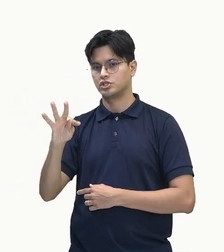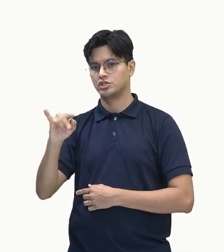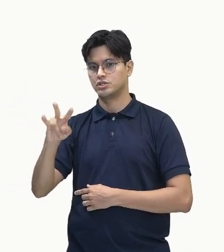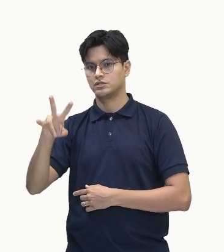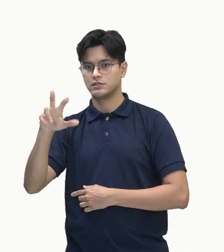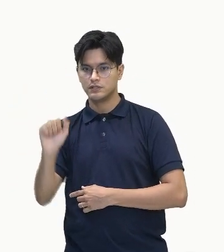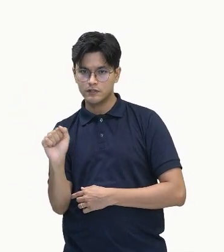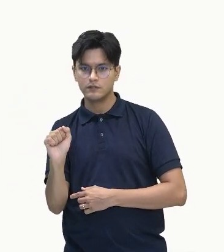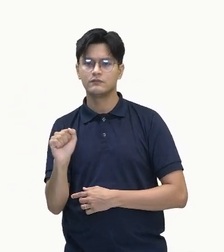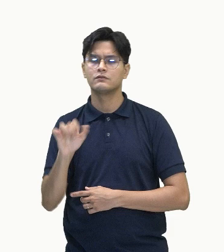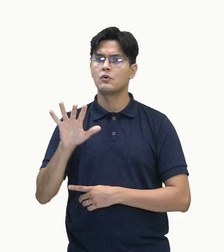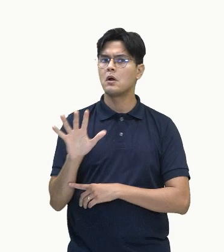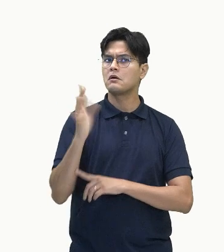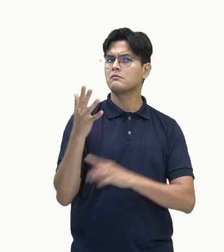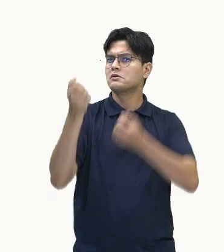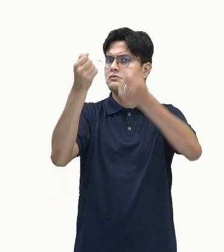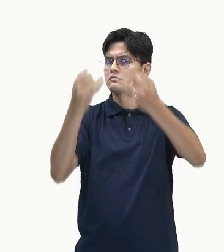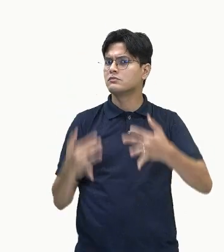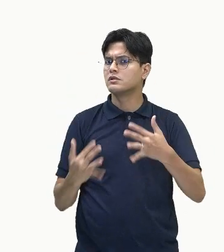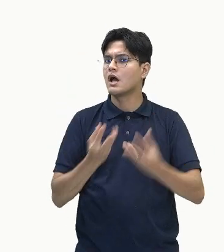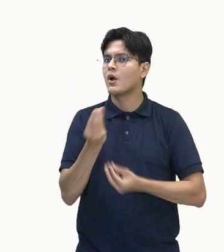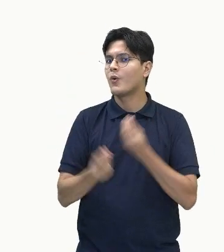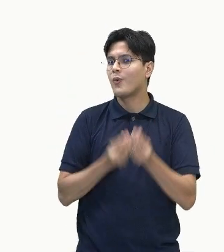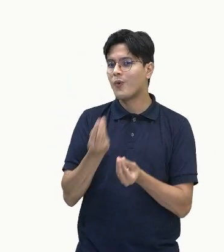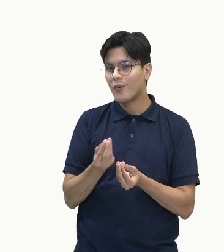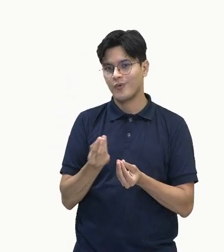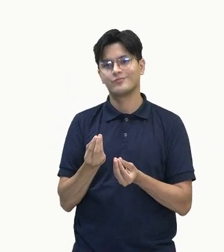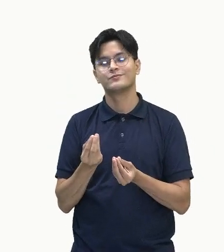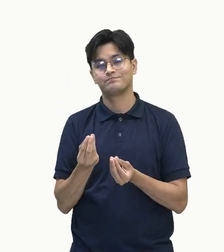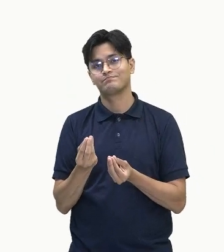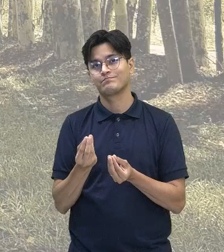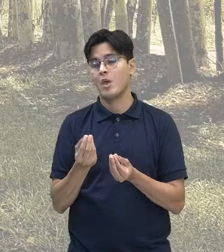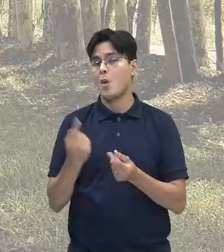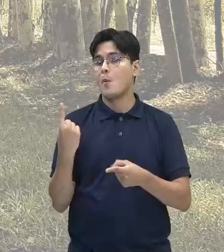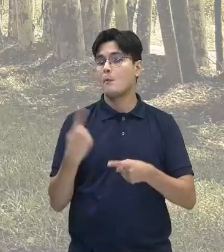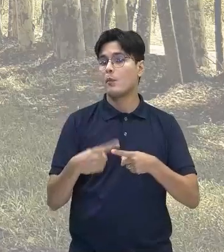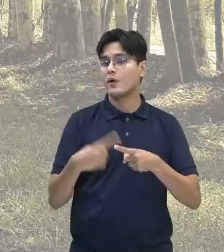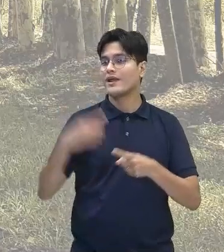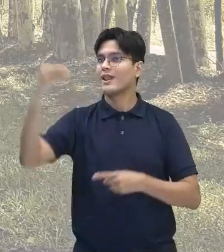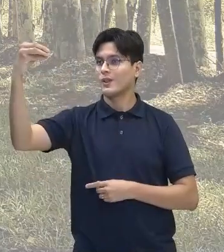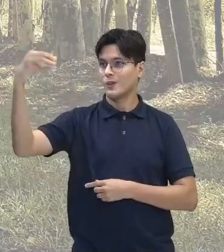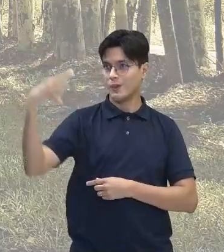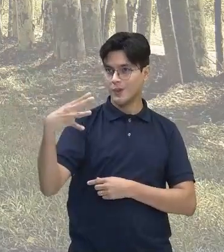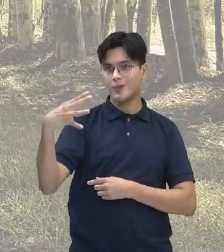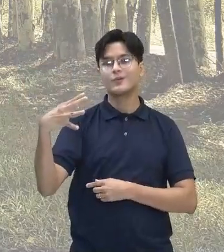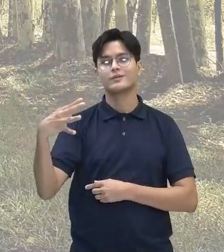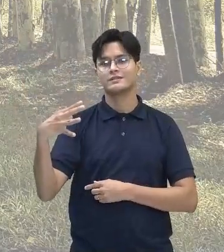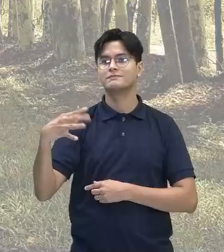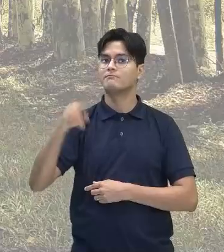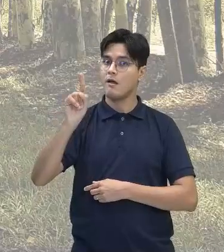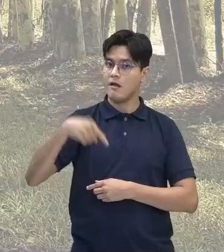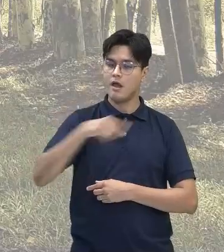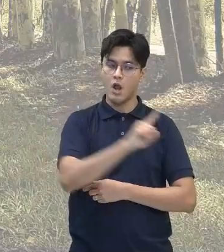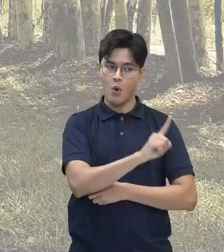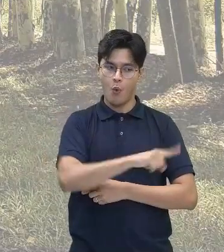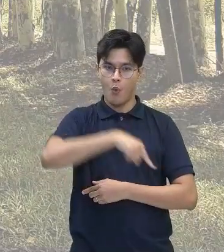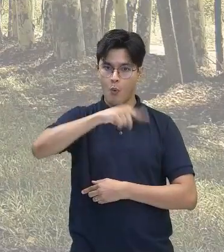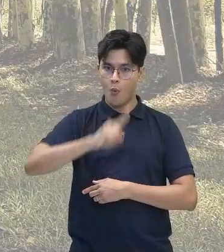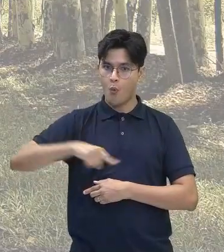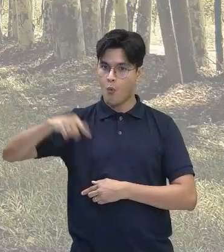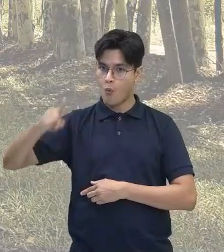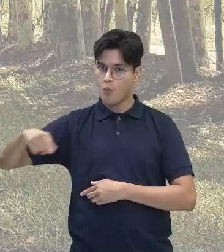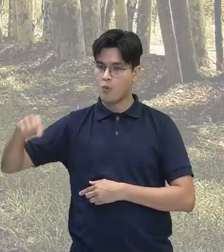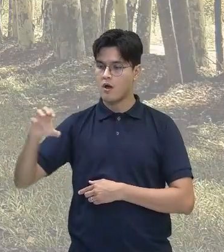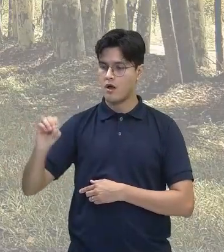luz como uma onda, porque esse fenômeno da interferência ocorre apenas com ondas. Então, esse experimento